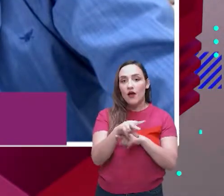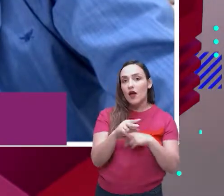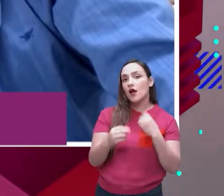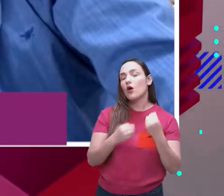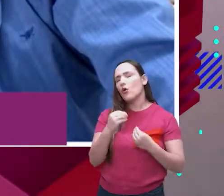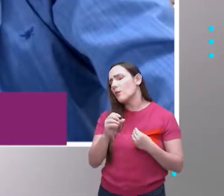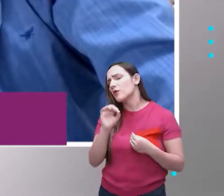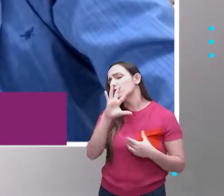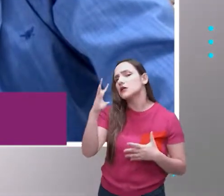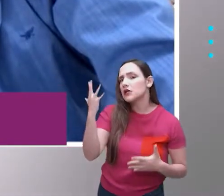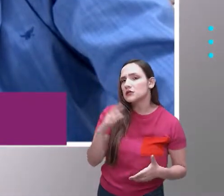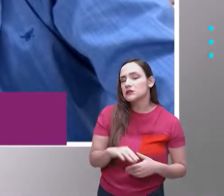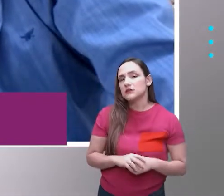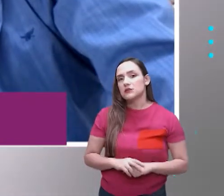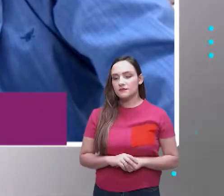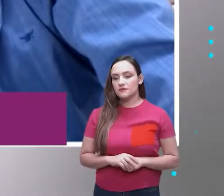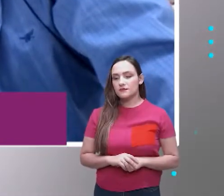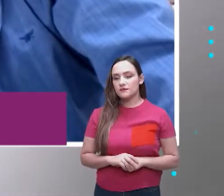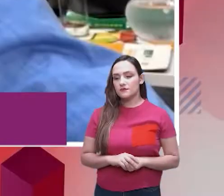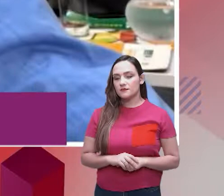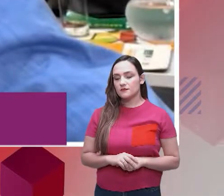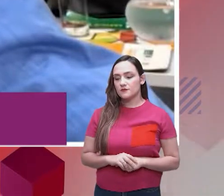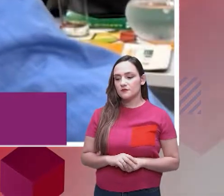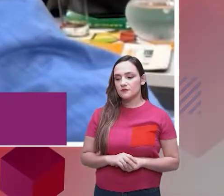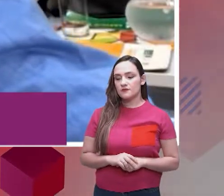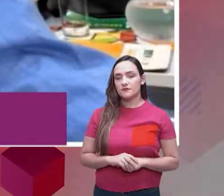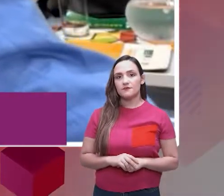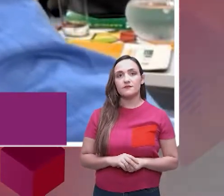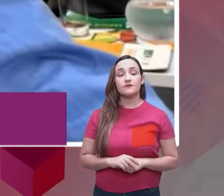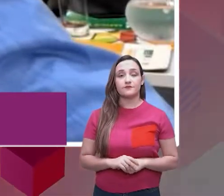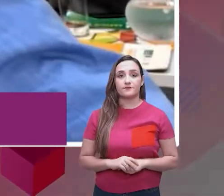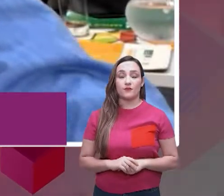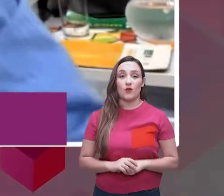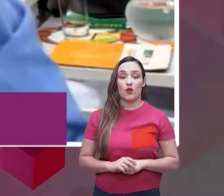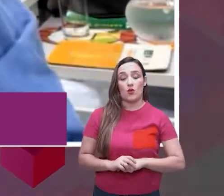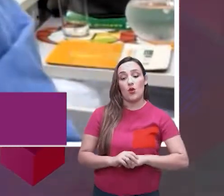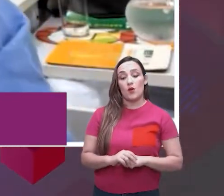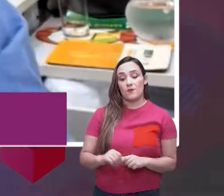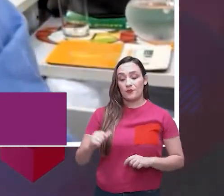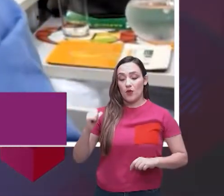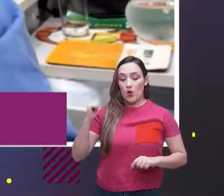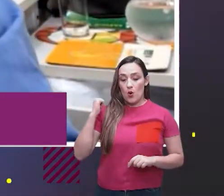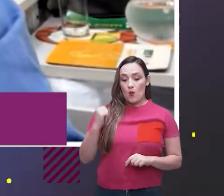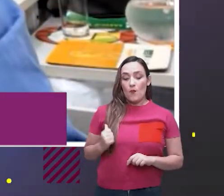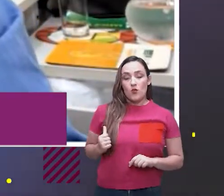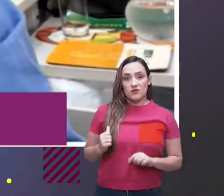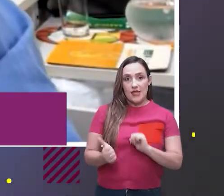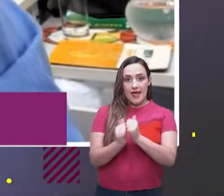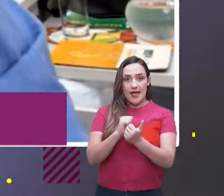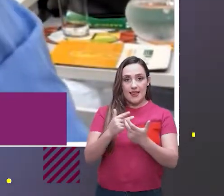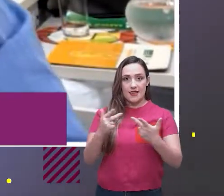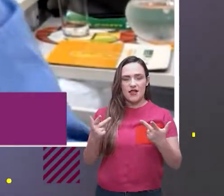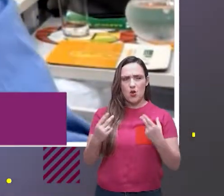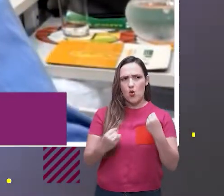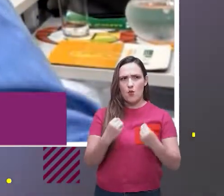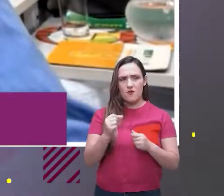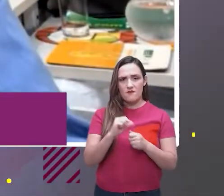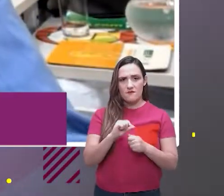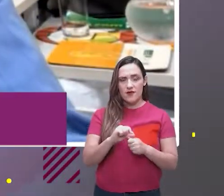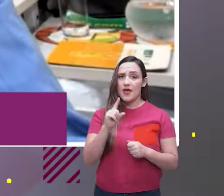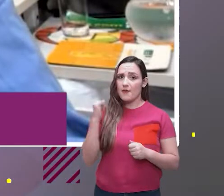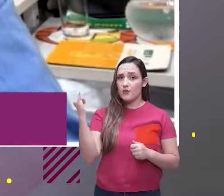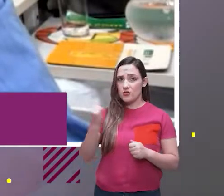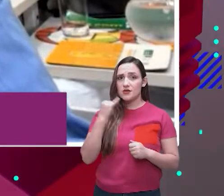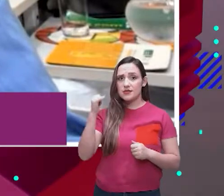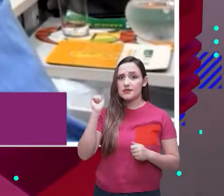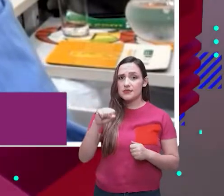vai ganhar esse recurso. Como é que vai funcionar? Bem, o Bolsa Atleta, a participação do Bolsa Atleta é importante,